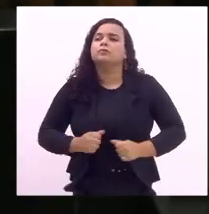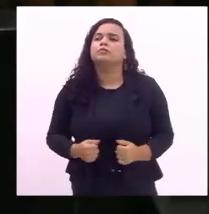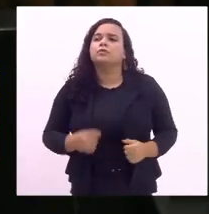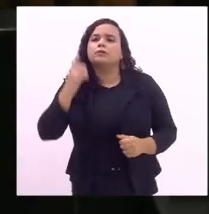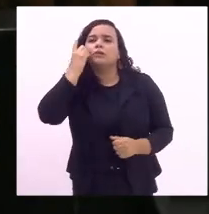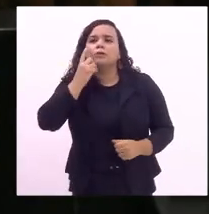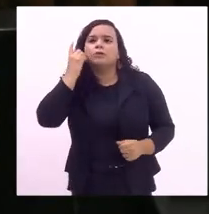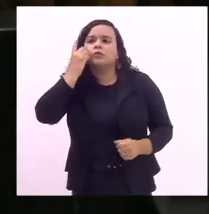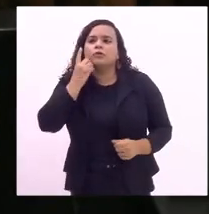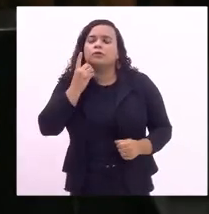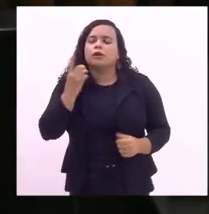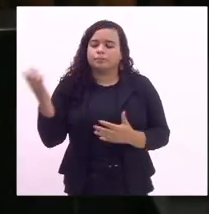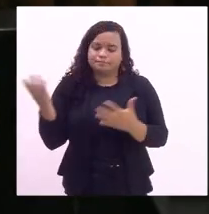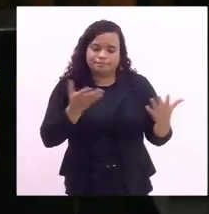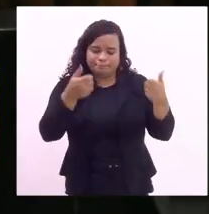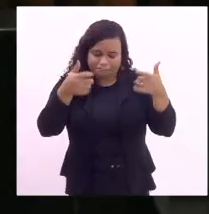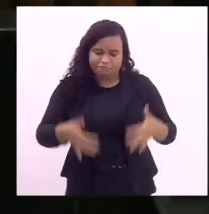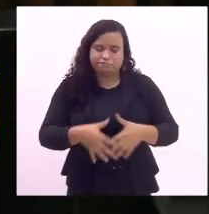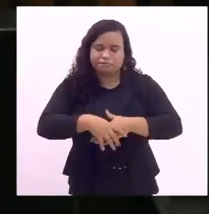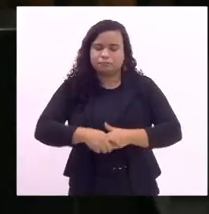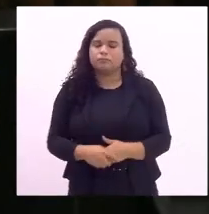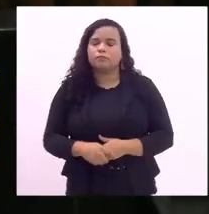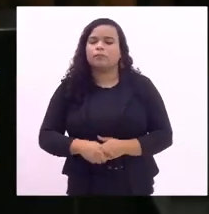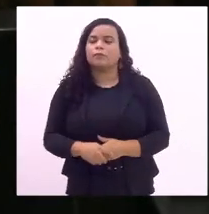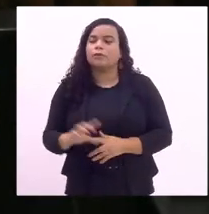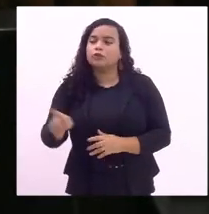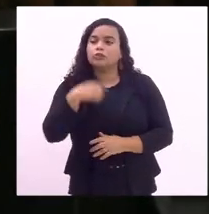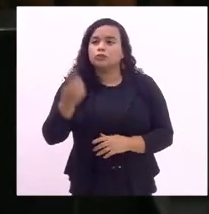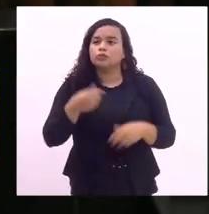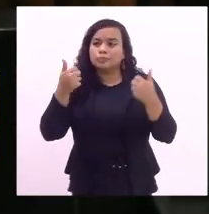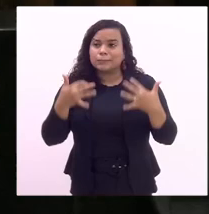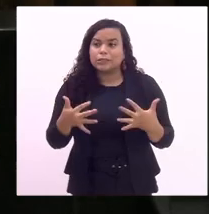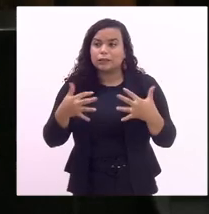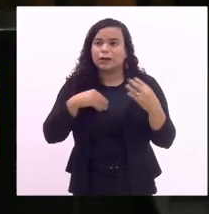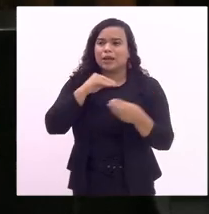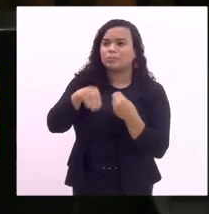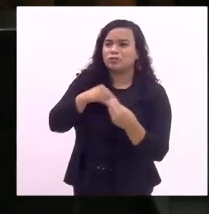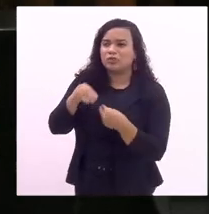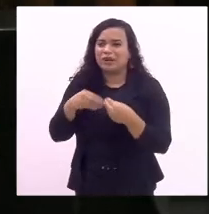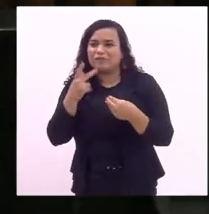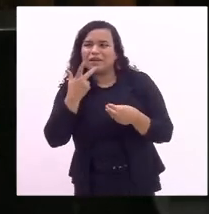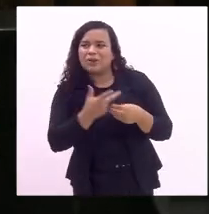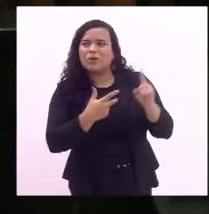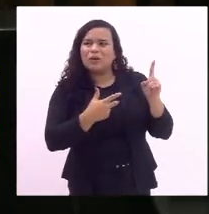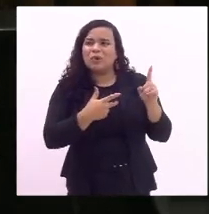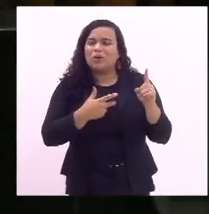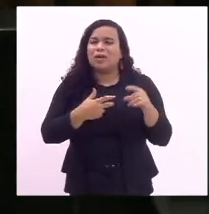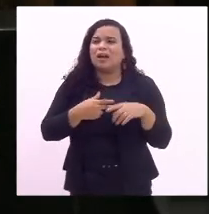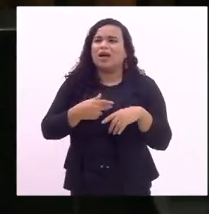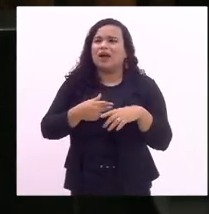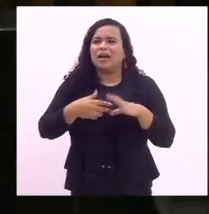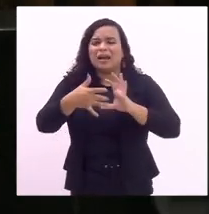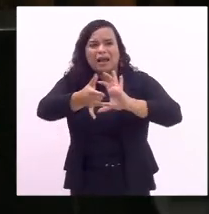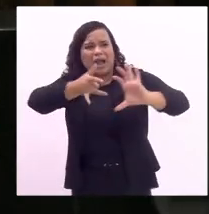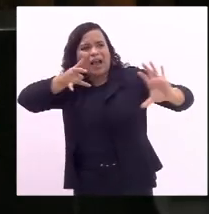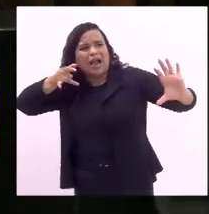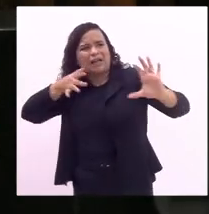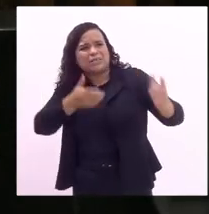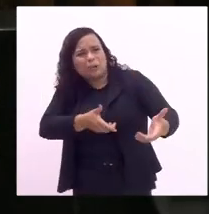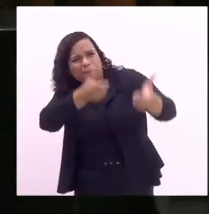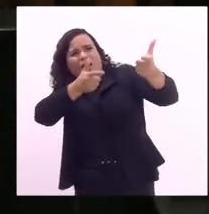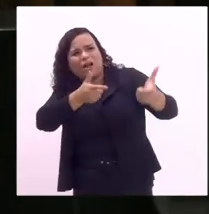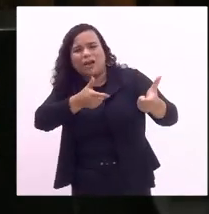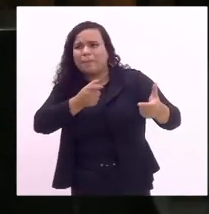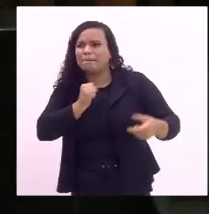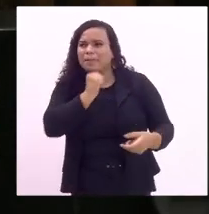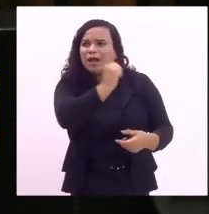deputada Tia Ju, quando a gente fala, eu vi aqui misturando, o caçador que matou não sei